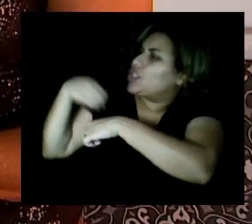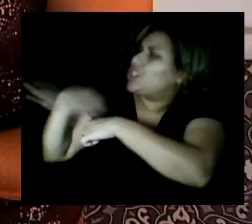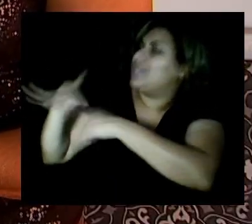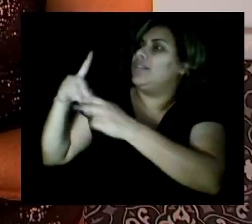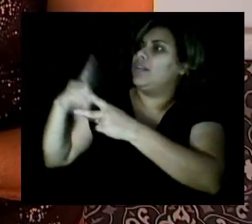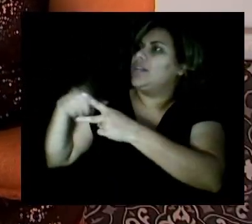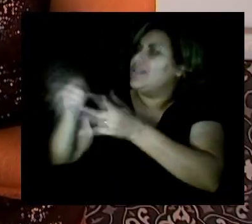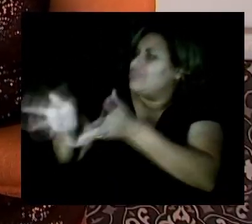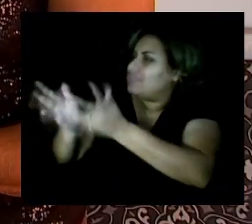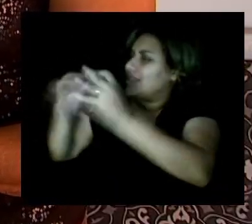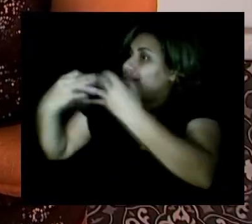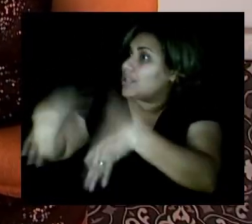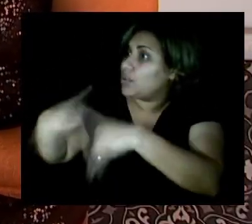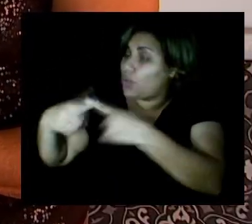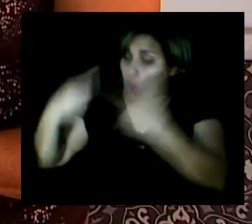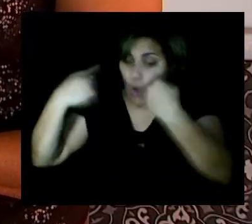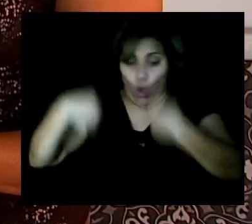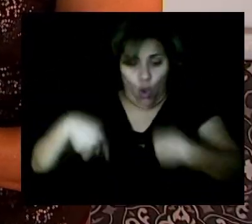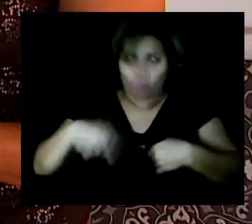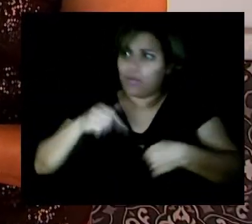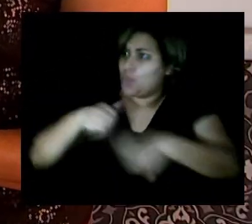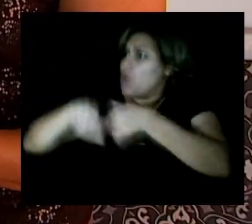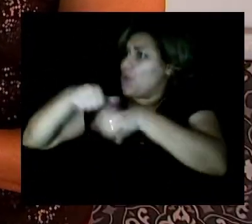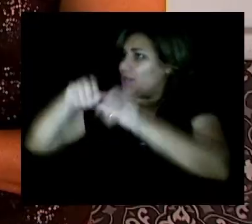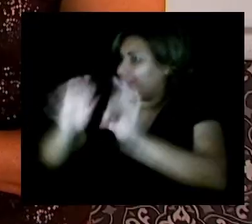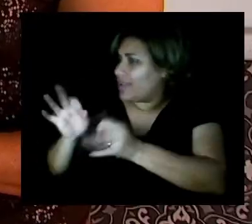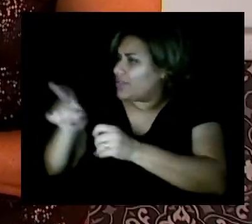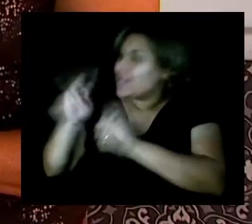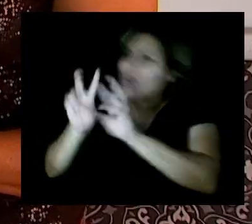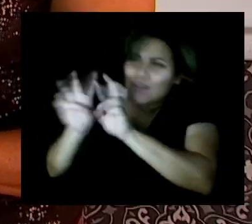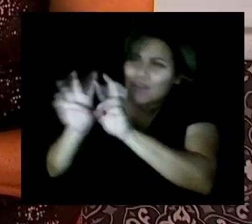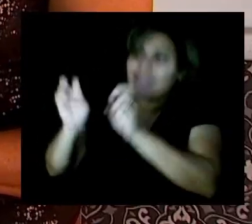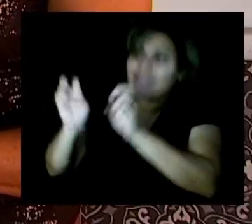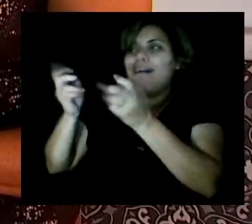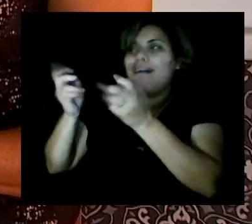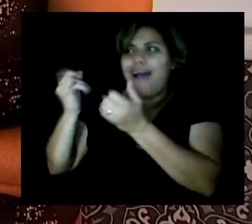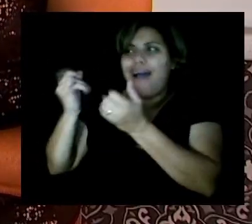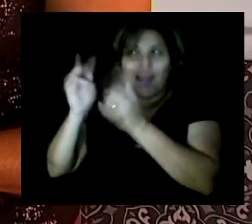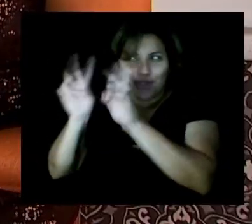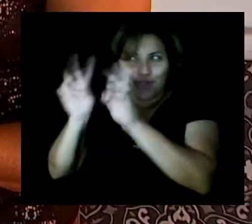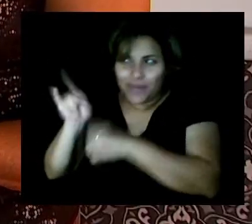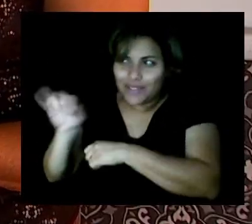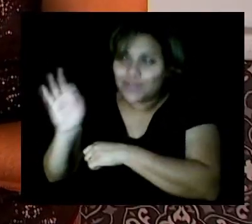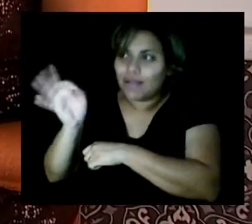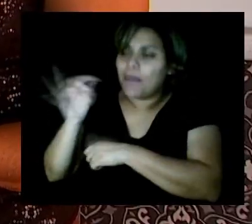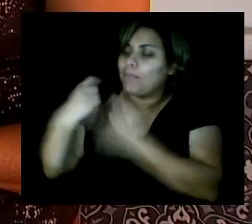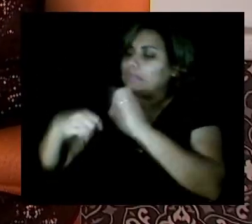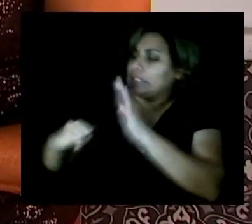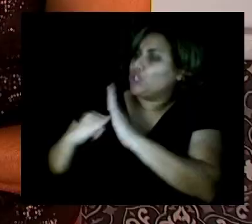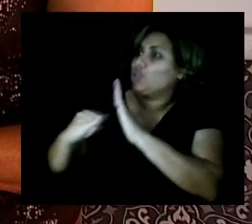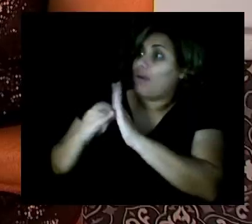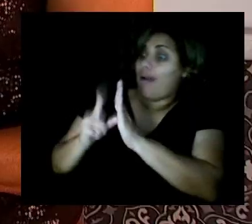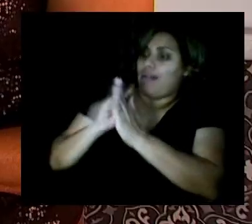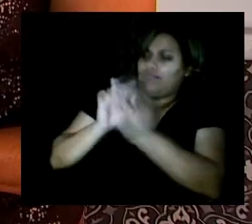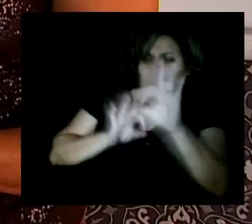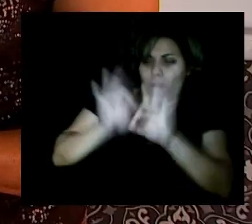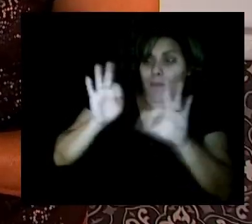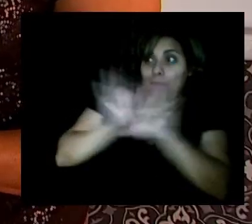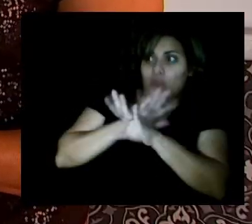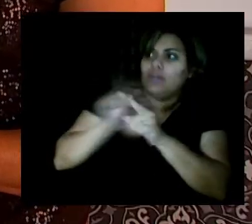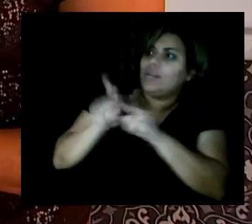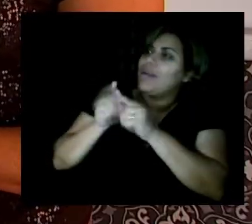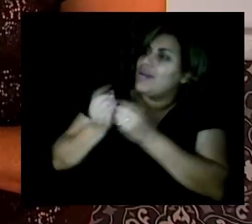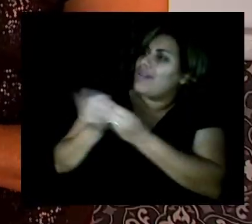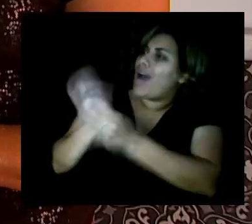vão mudando e é nesse sentido que você fala, né? Que precisam de instituições preparadas para também estender as mãos na época